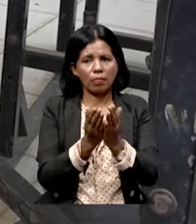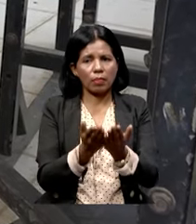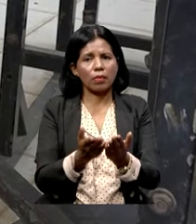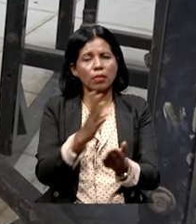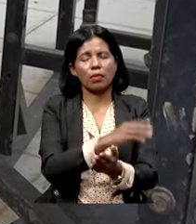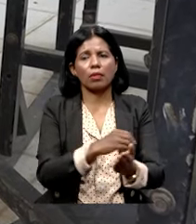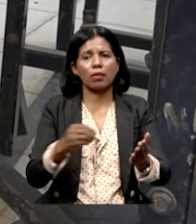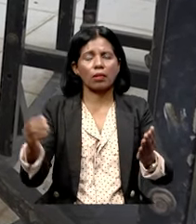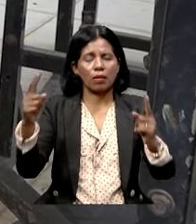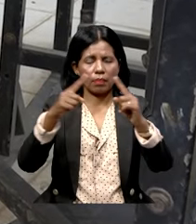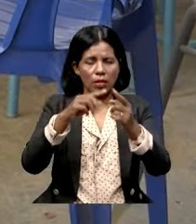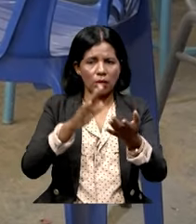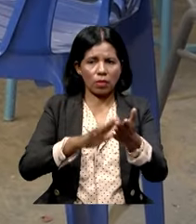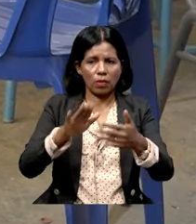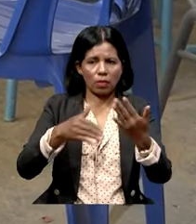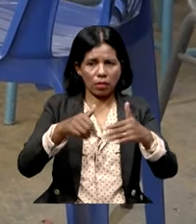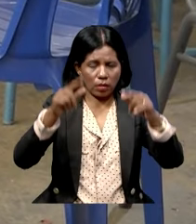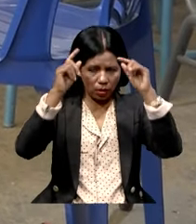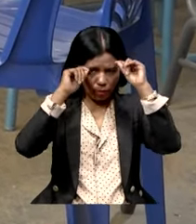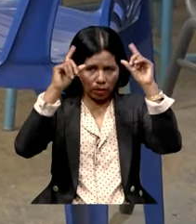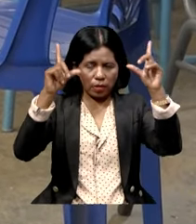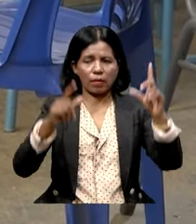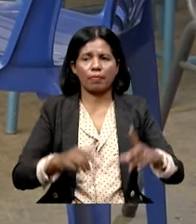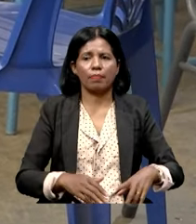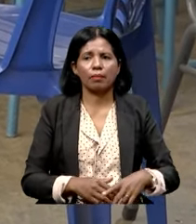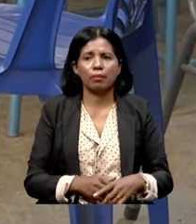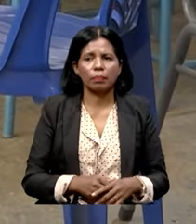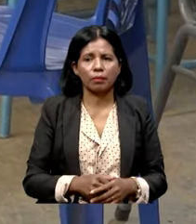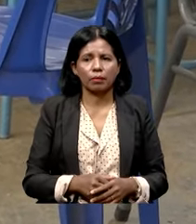didático, da escola Sira e a território nacional. Lamberto da Silva, GMN.